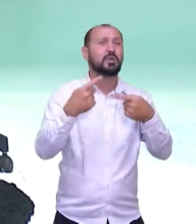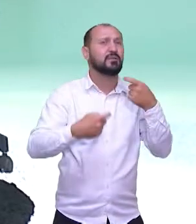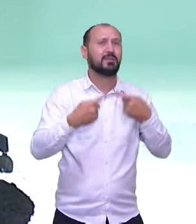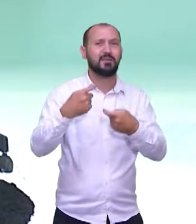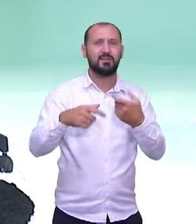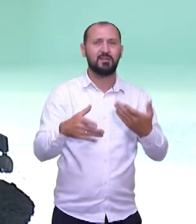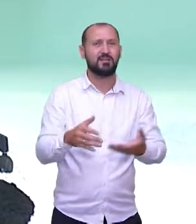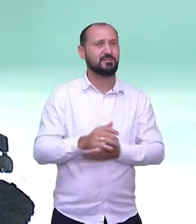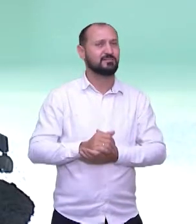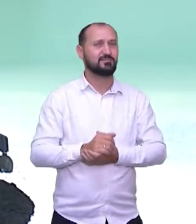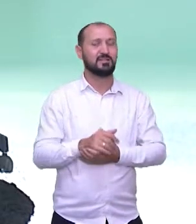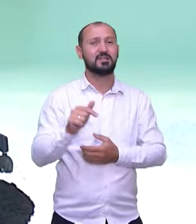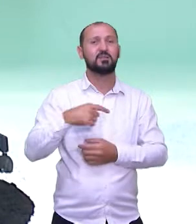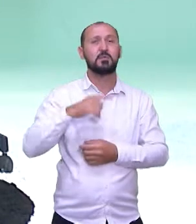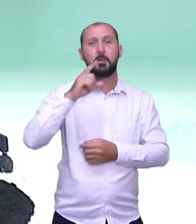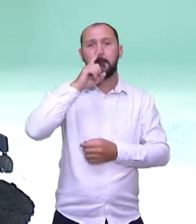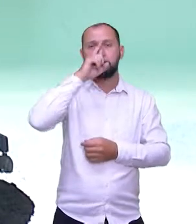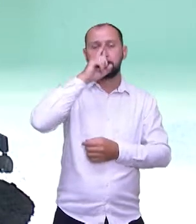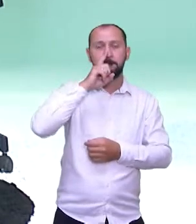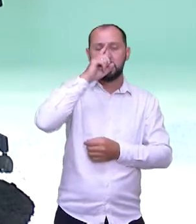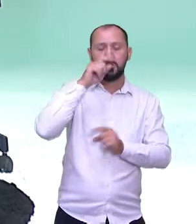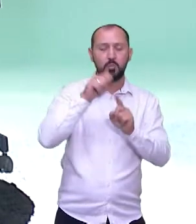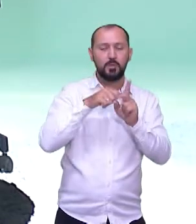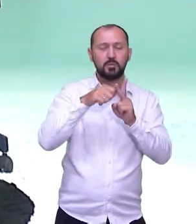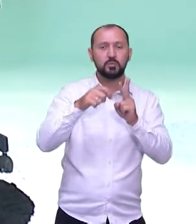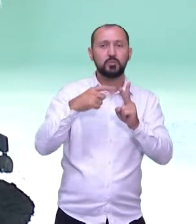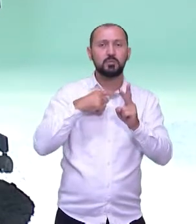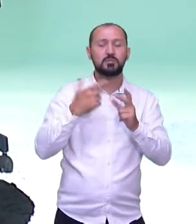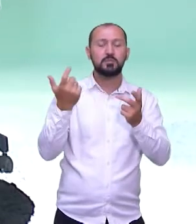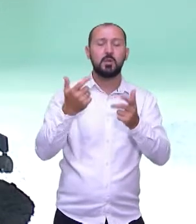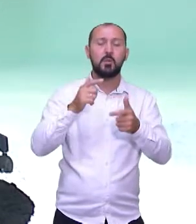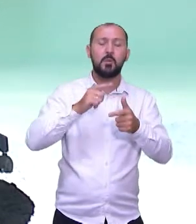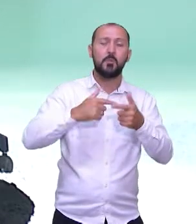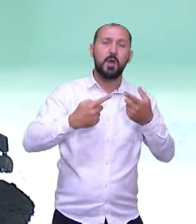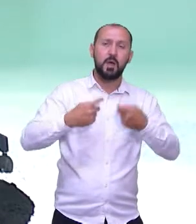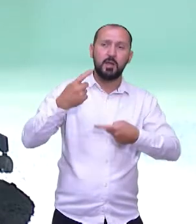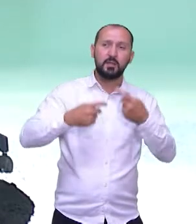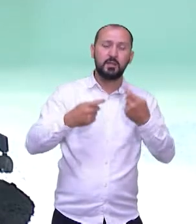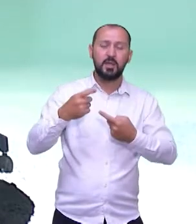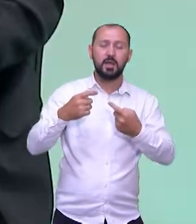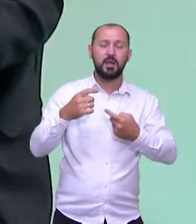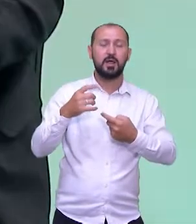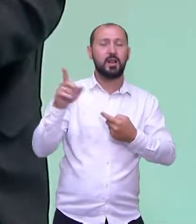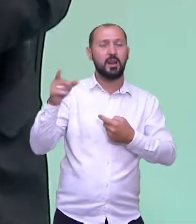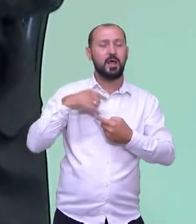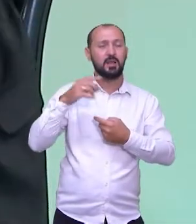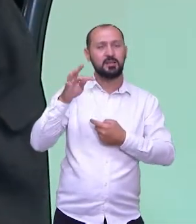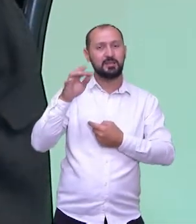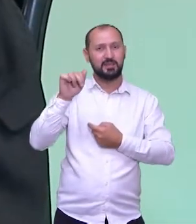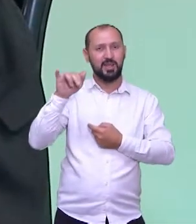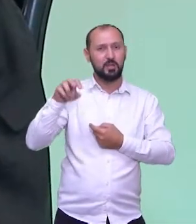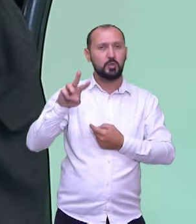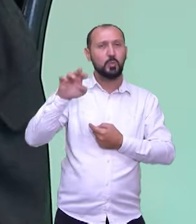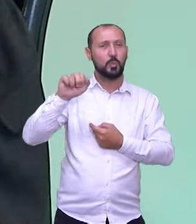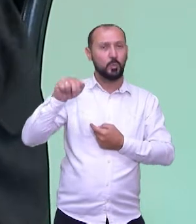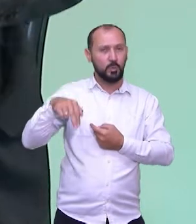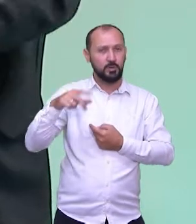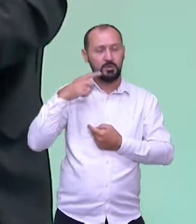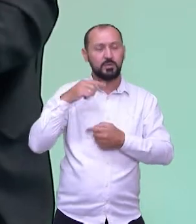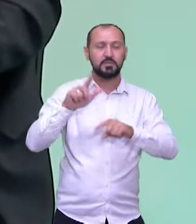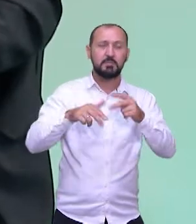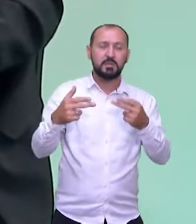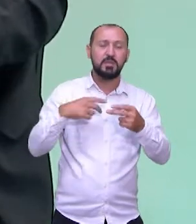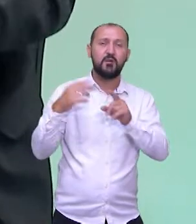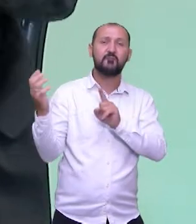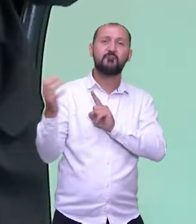temos guerra. Nós não temos ameaça de, em 1 mês ou 2, estourar uma guerra, por exemplo, em Taiwan, e ameaçar todo o